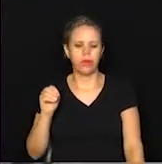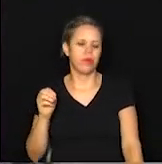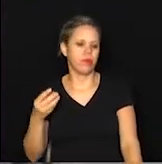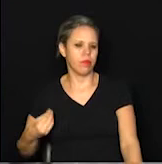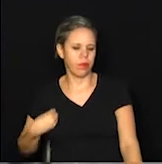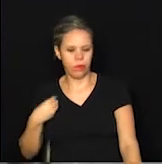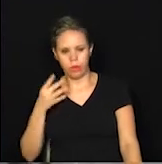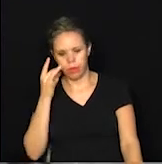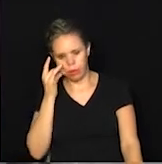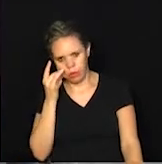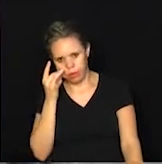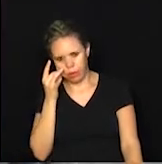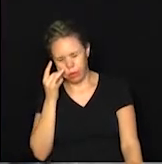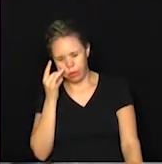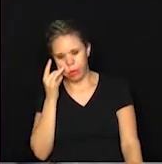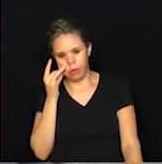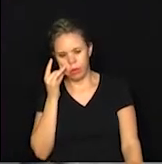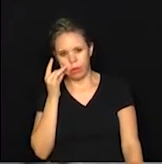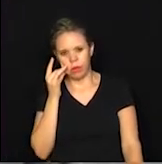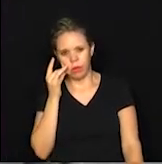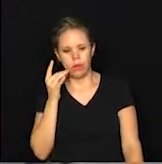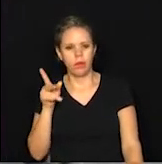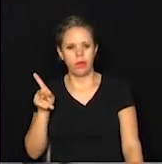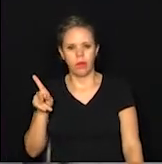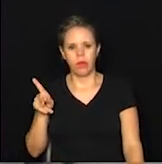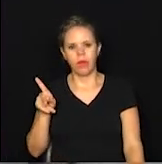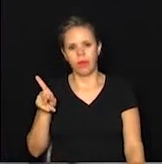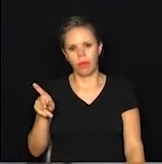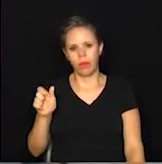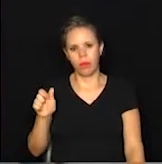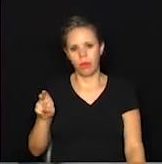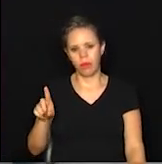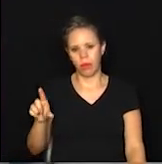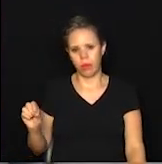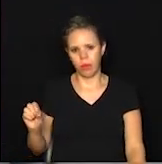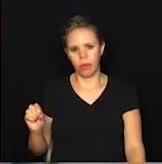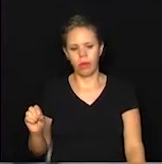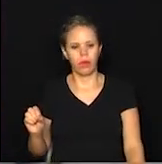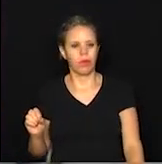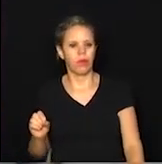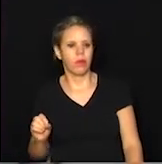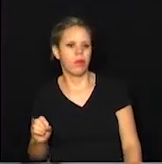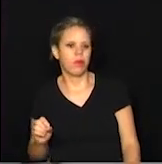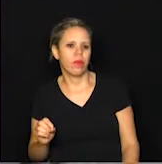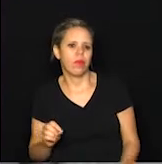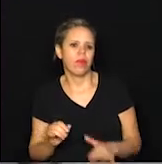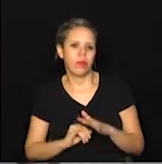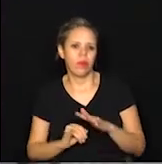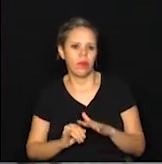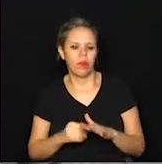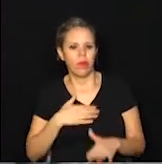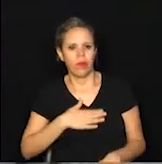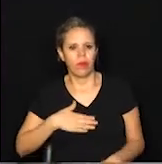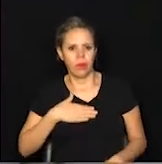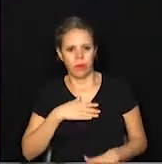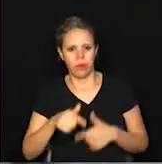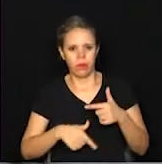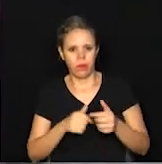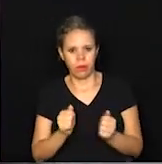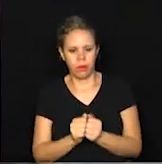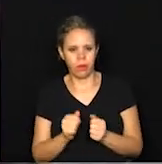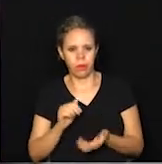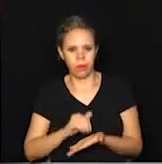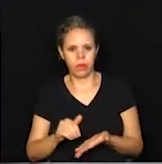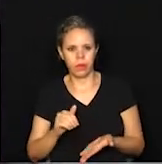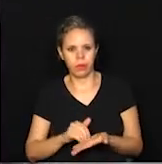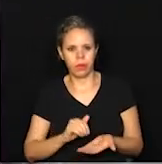presente, o Periquito, Paulo Sabione, junto do CREF, tive também o prazer de trabalhar junto aqui na Secretaria